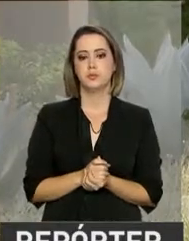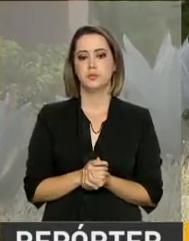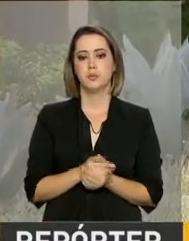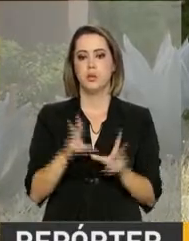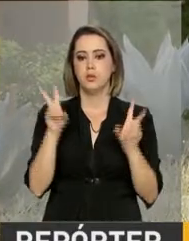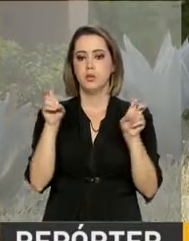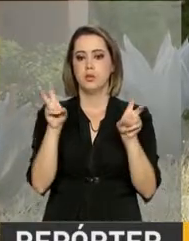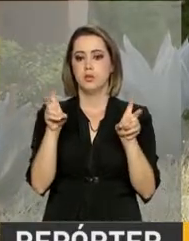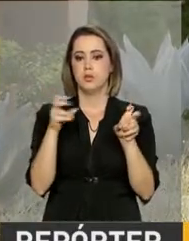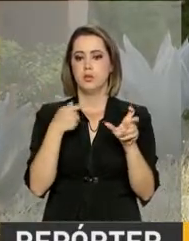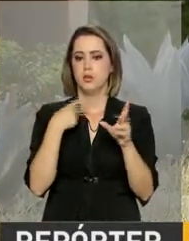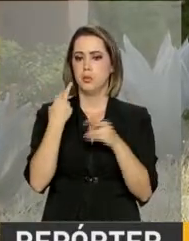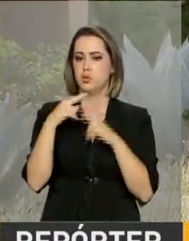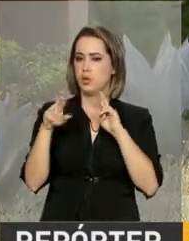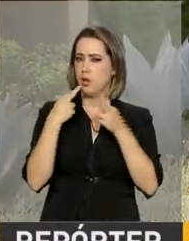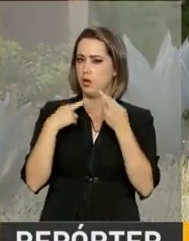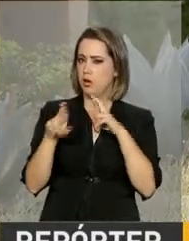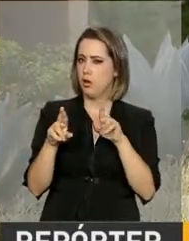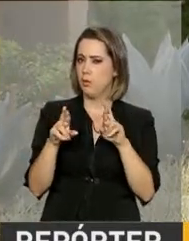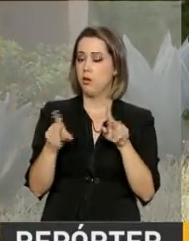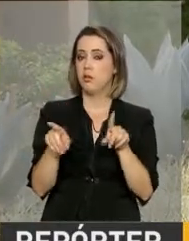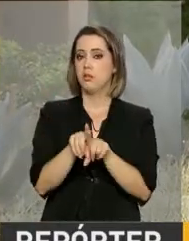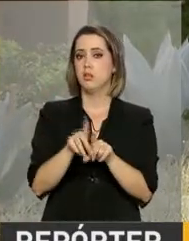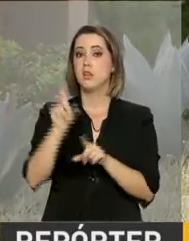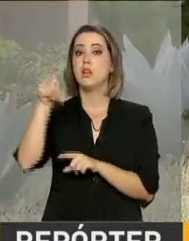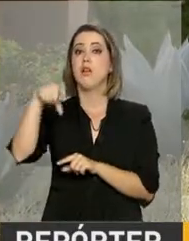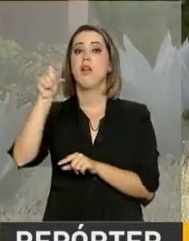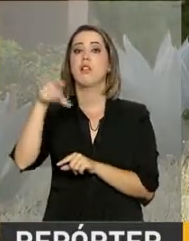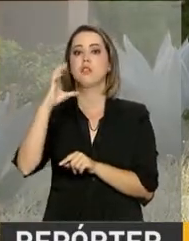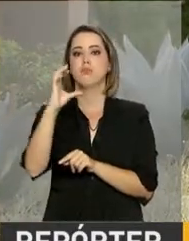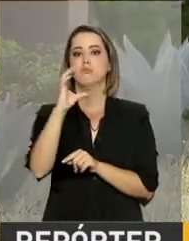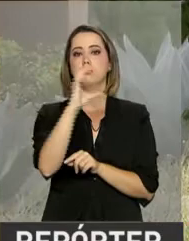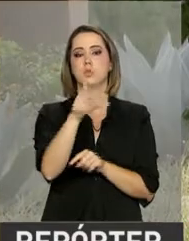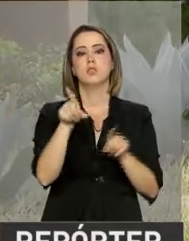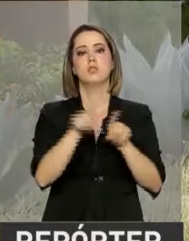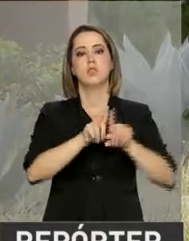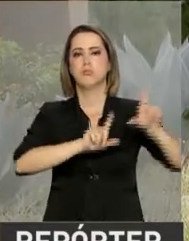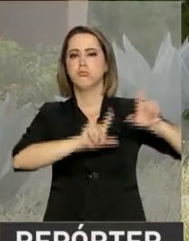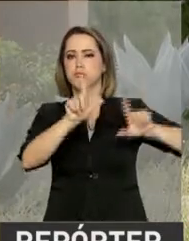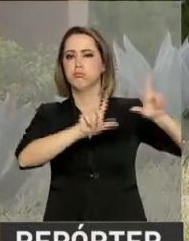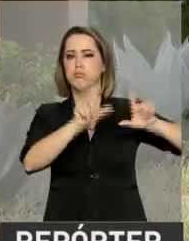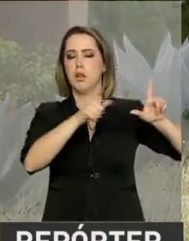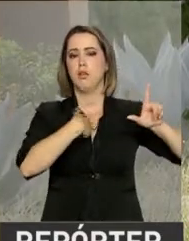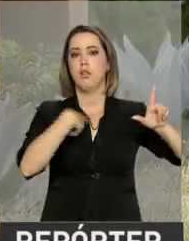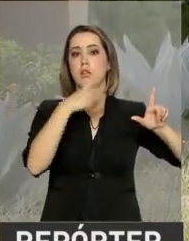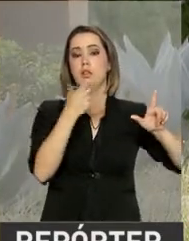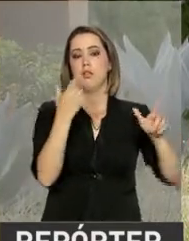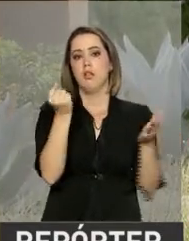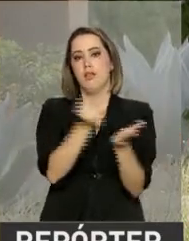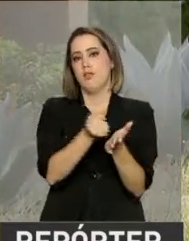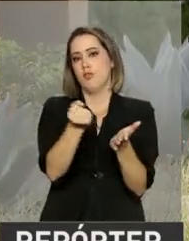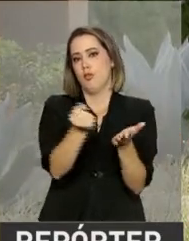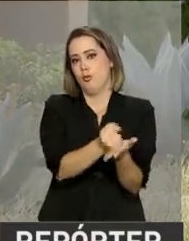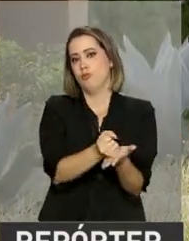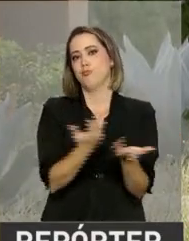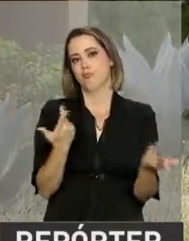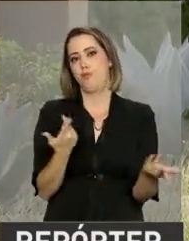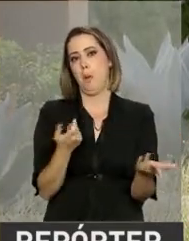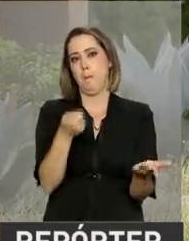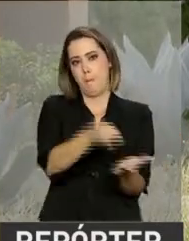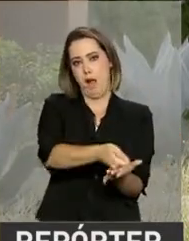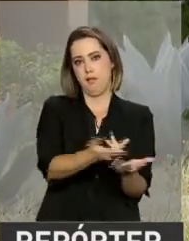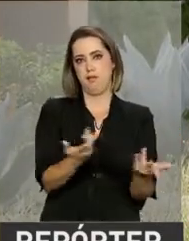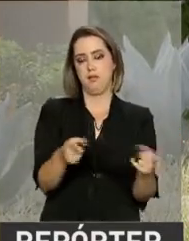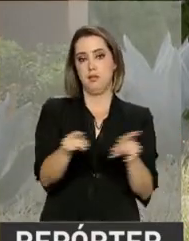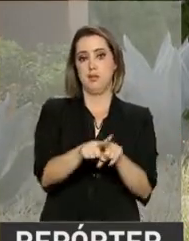mais reclamados em 2016 estão os cartões de crédito e as TVs por assinatura. Os principais problemas relatados